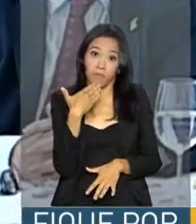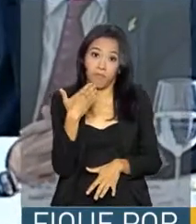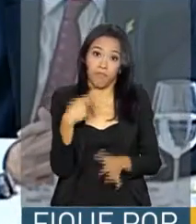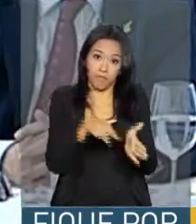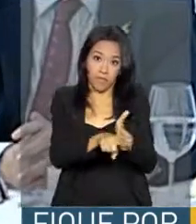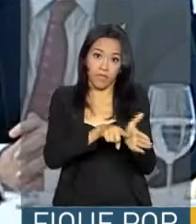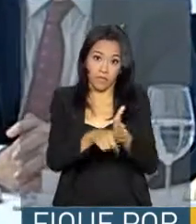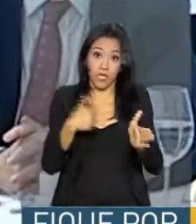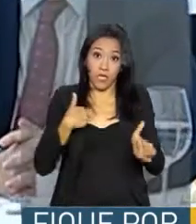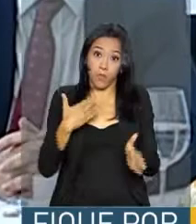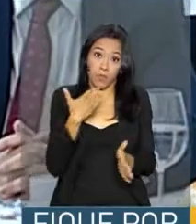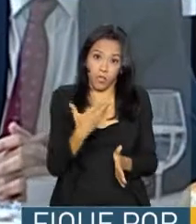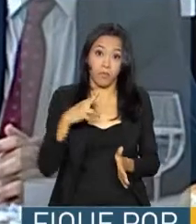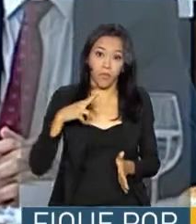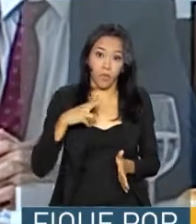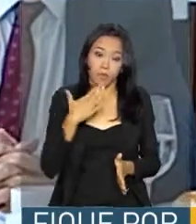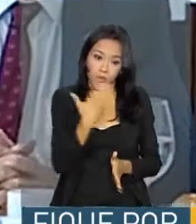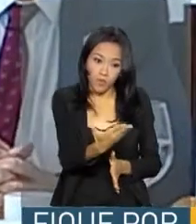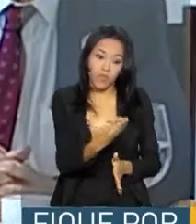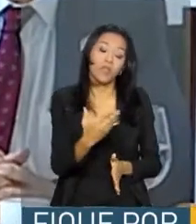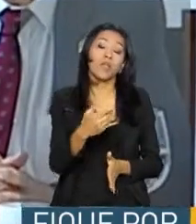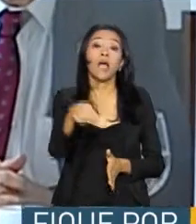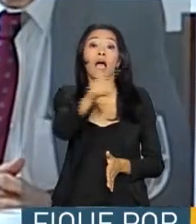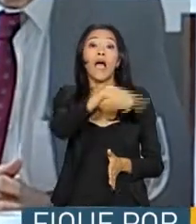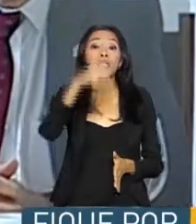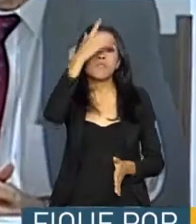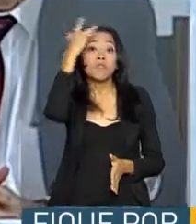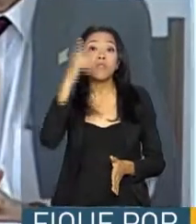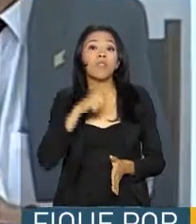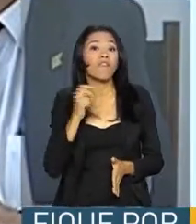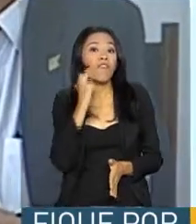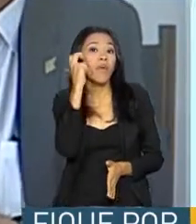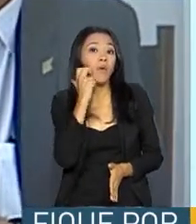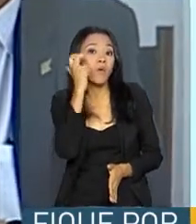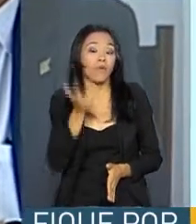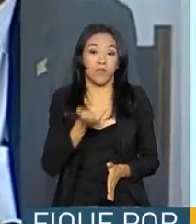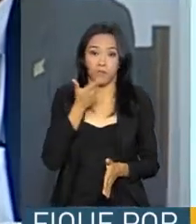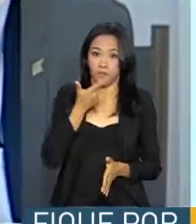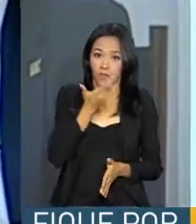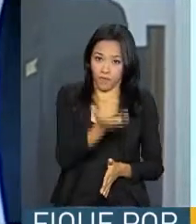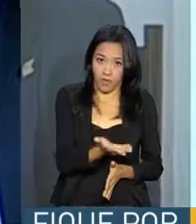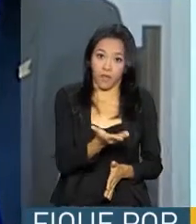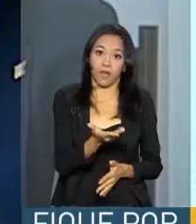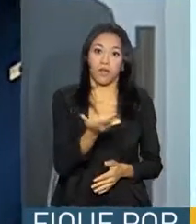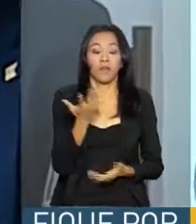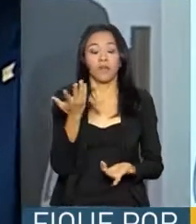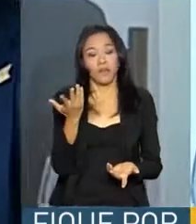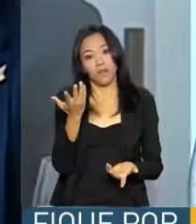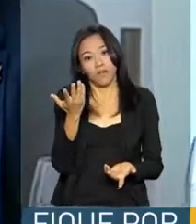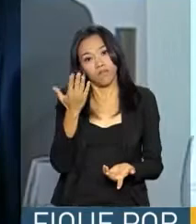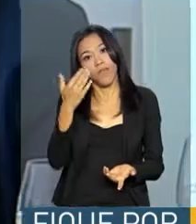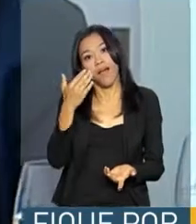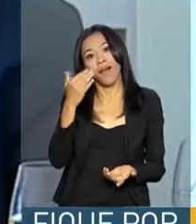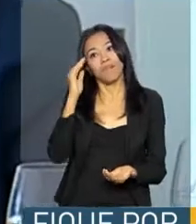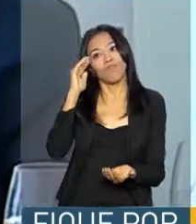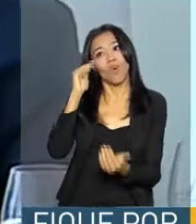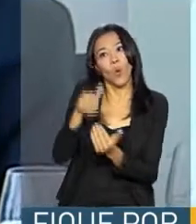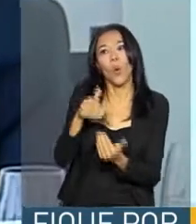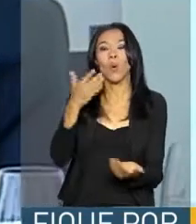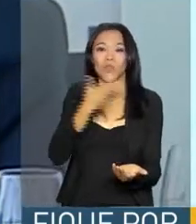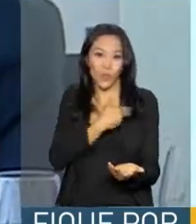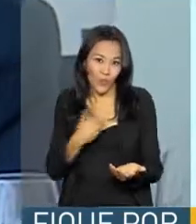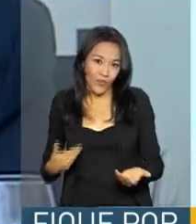particular, revela que as pessoas têm vergonha de dizer, embora, na verdade, aprovem o que o governo está